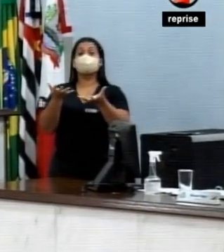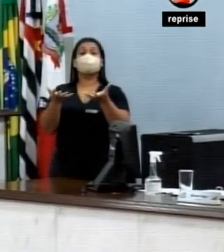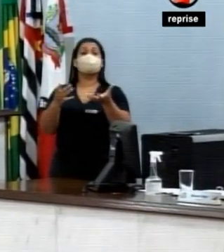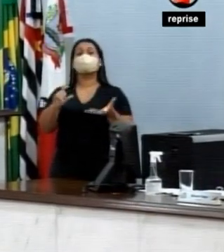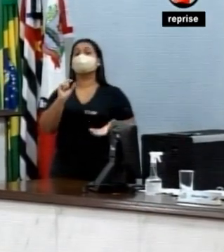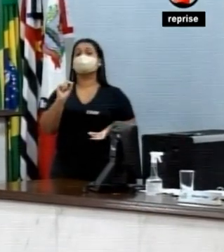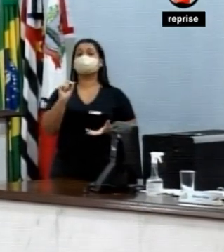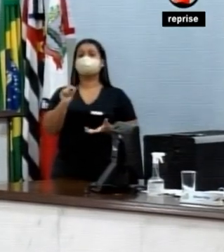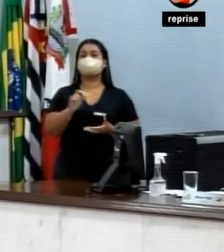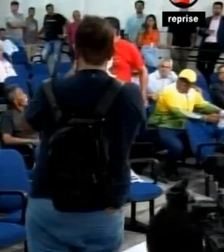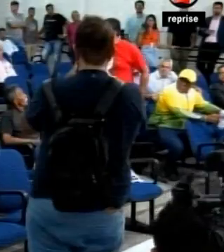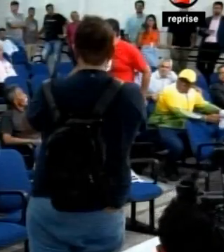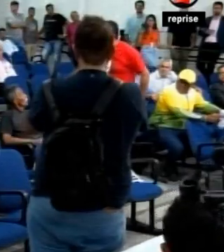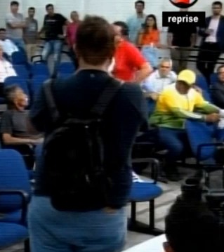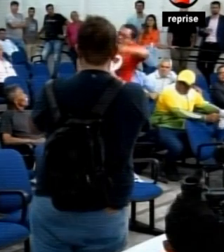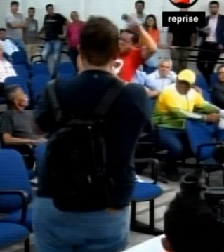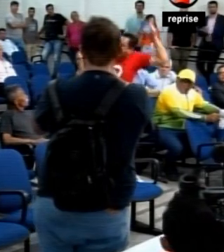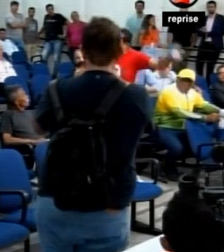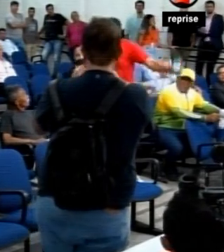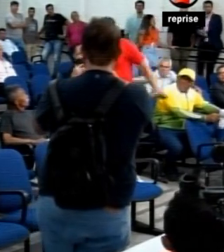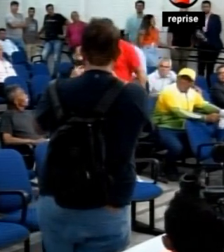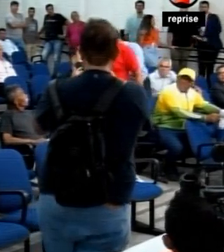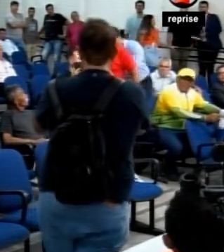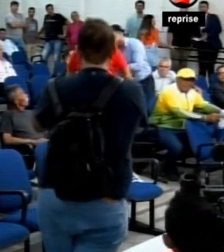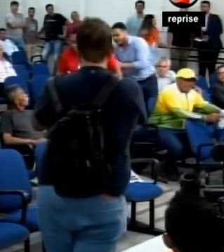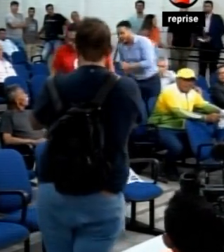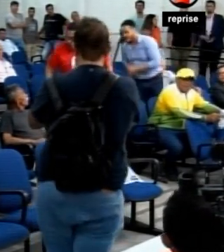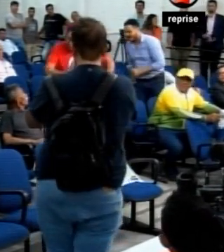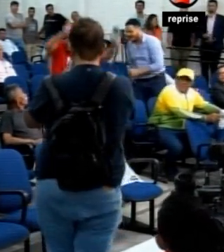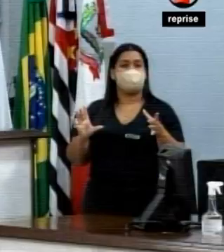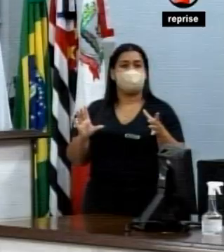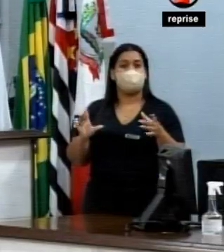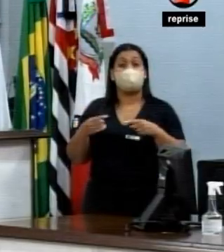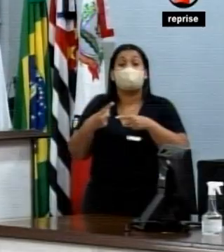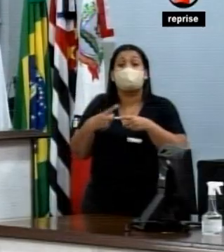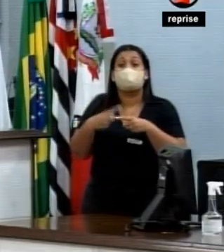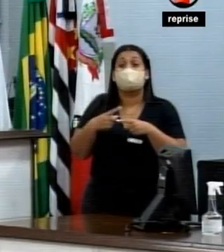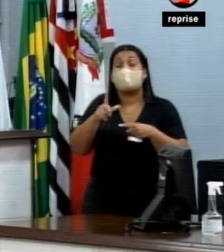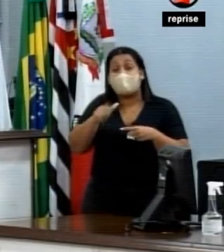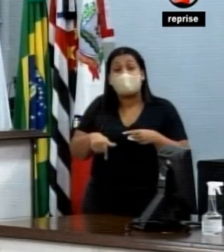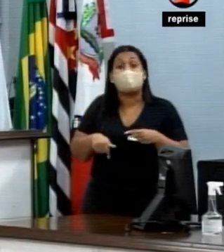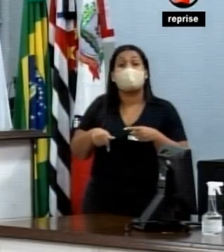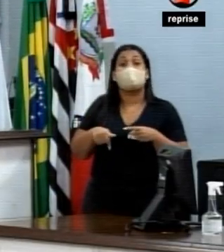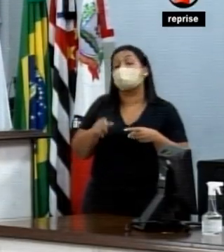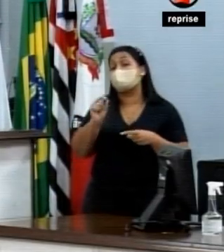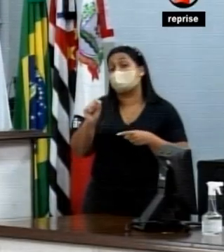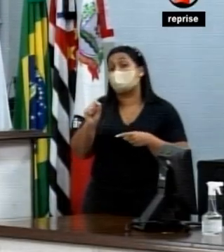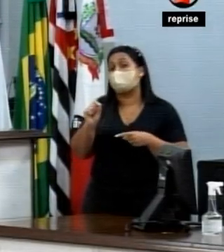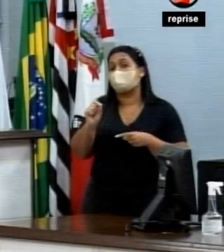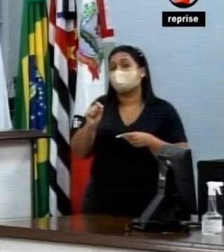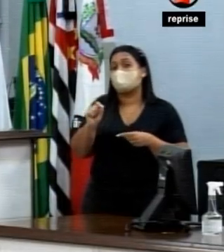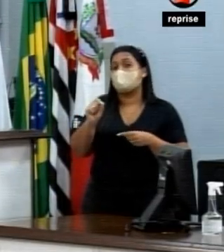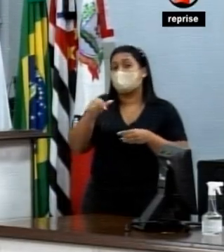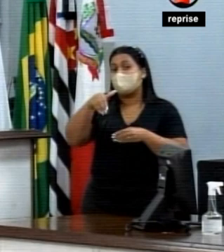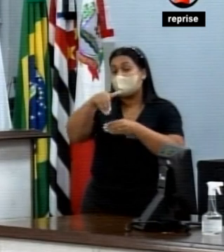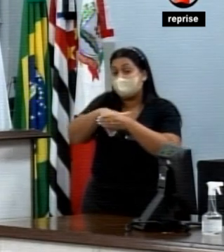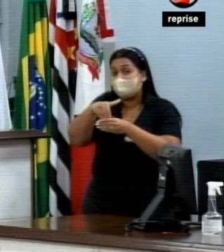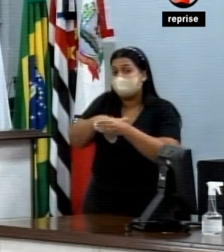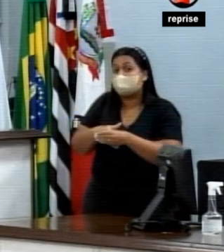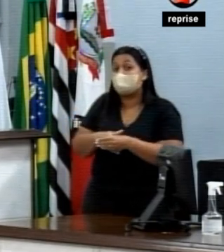Paulo Rilo ocupou a tribuna. No tempo dedicado à discussão da proposta, ele defendeu a ampliação de cadeiras no